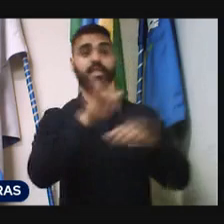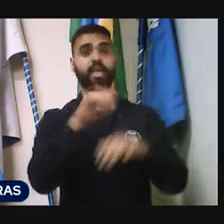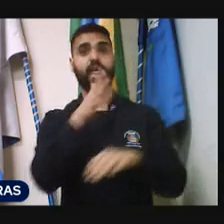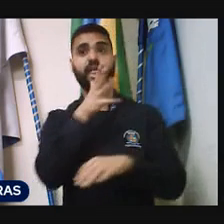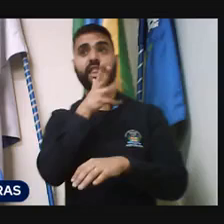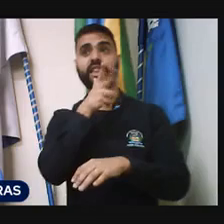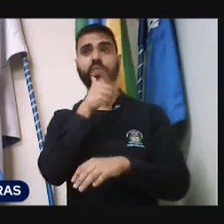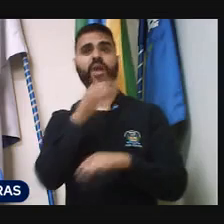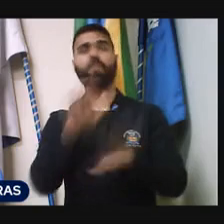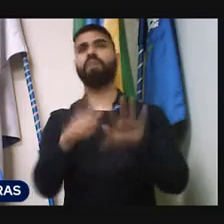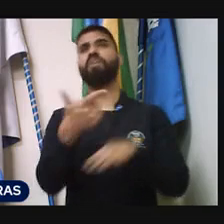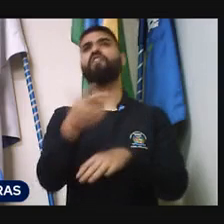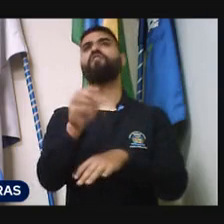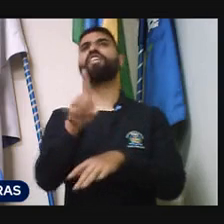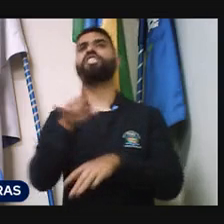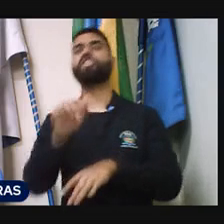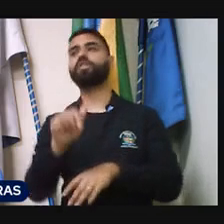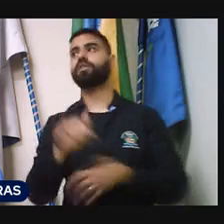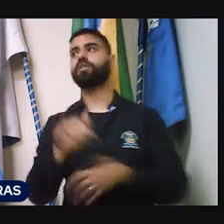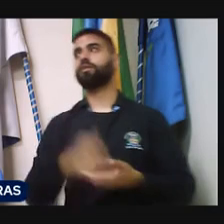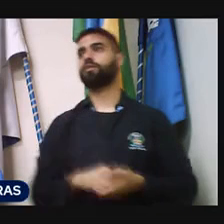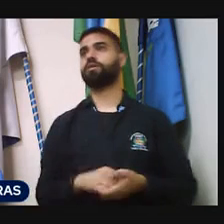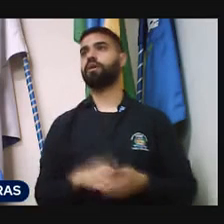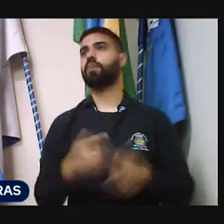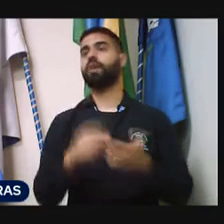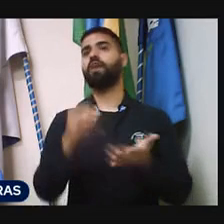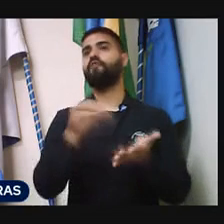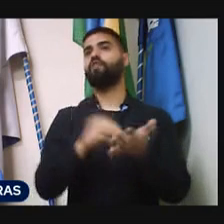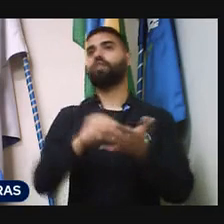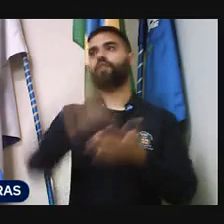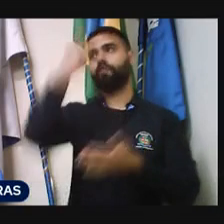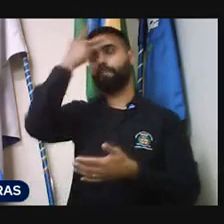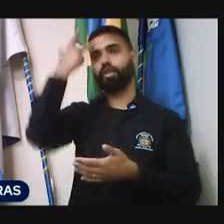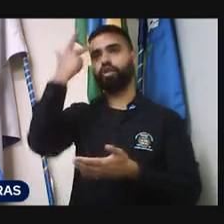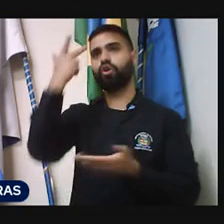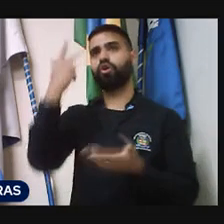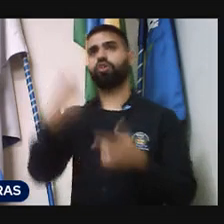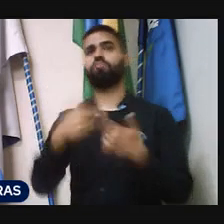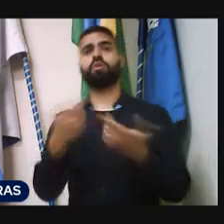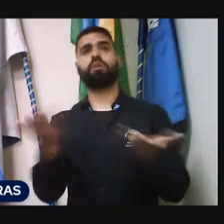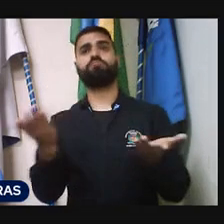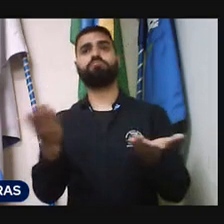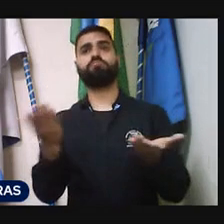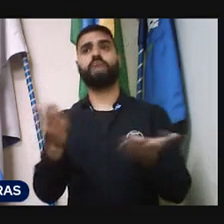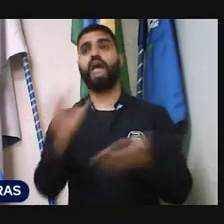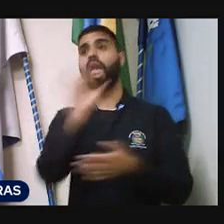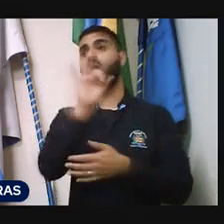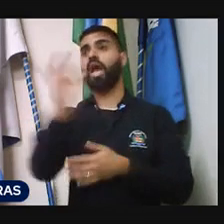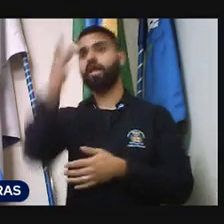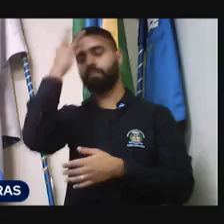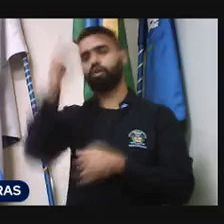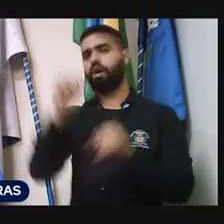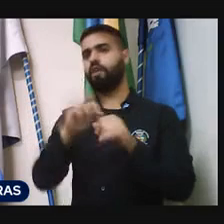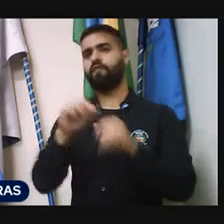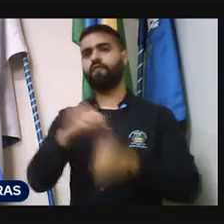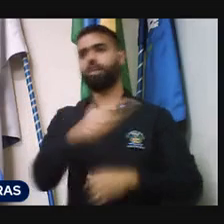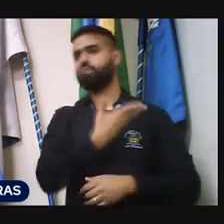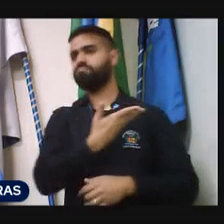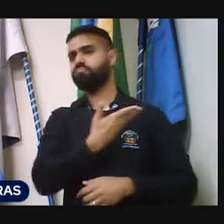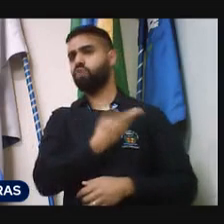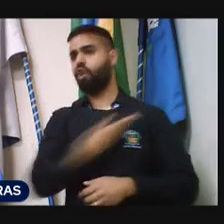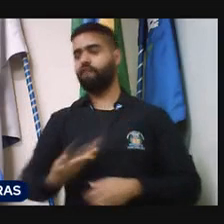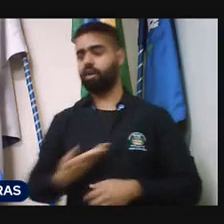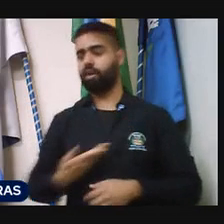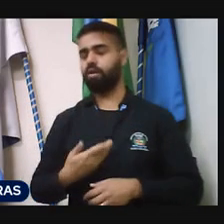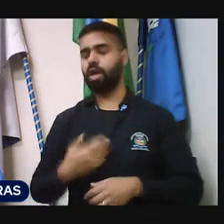demorava 20 dias para sair da cama por falta de funcionário por falta de cada um faz a tua gestão Eu só